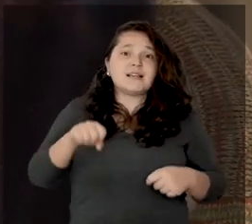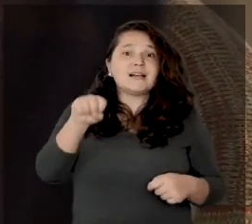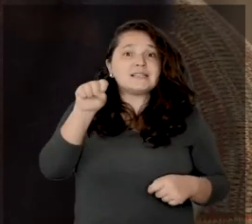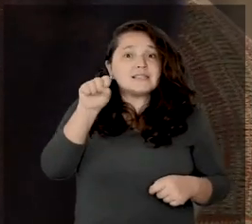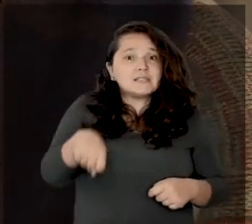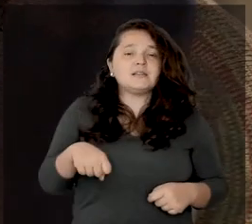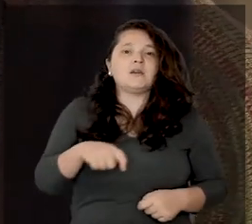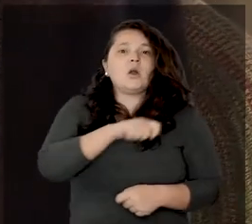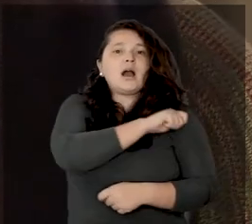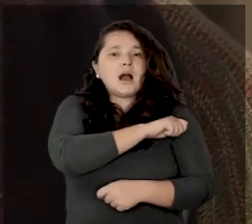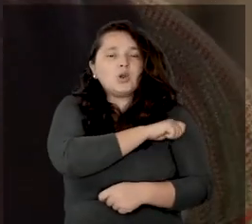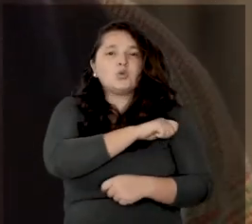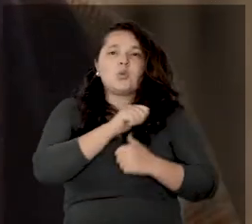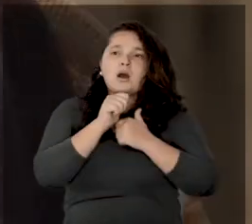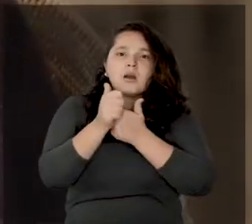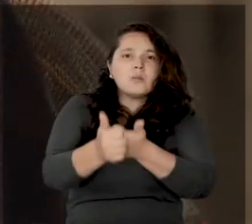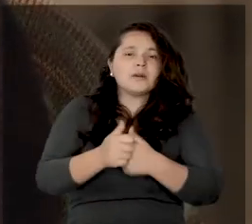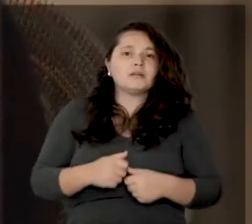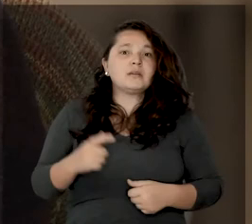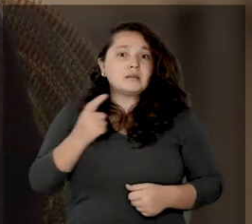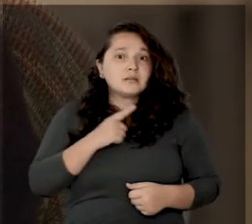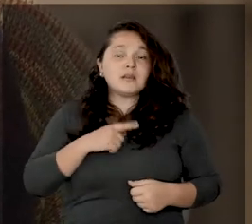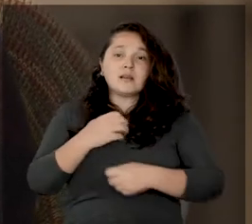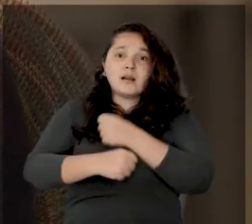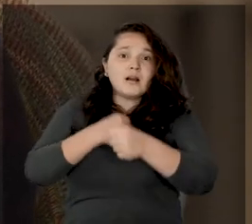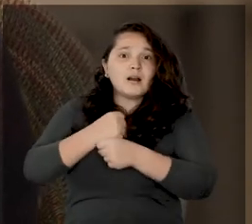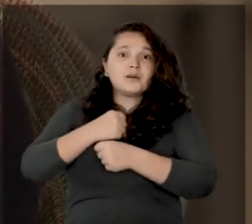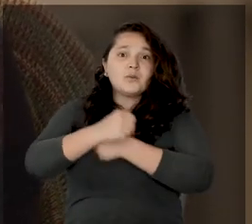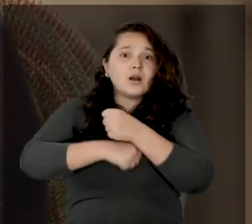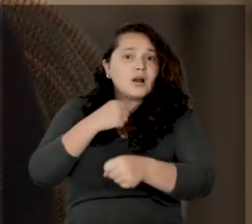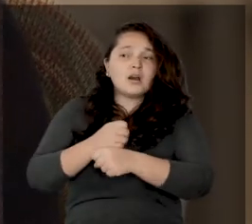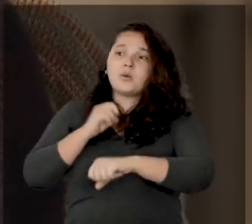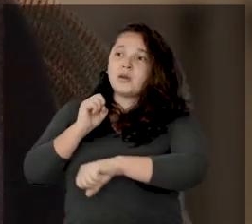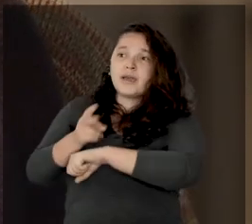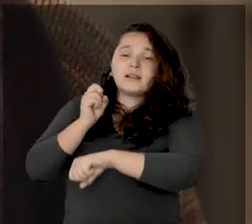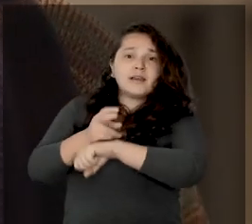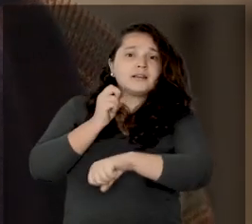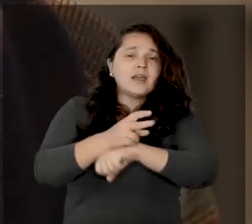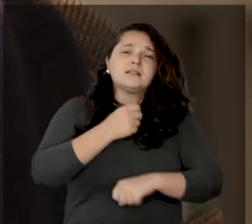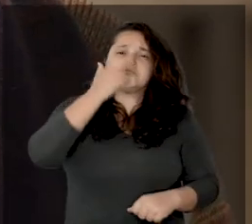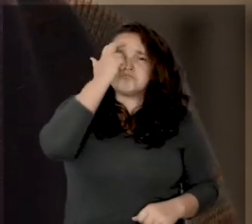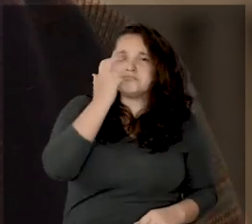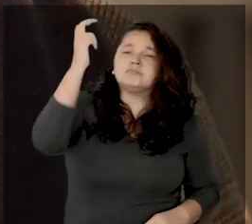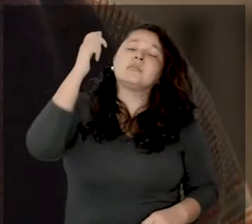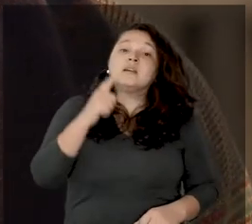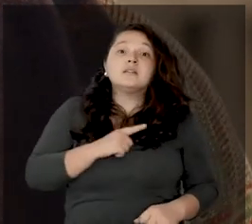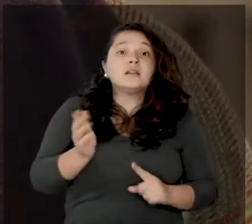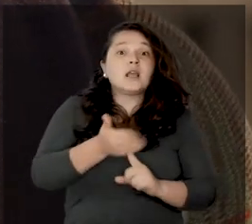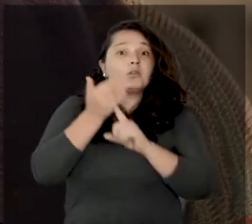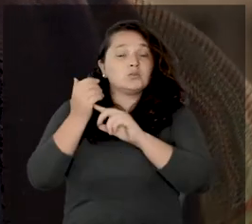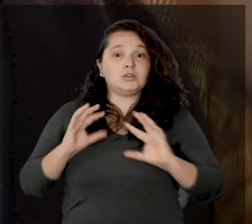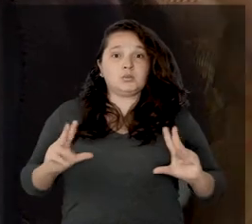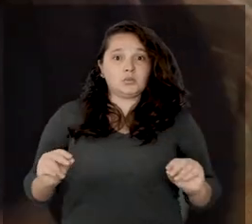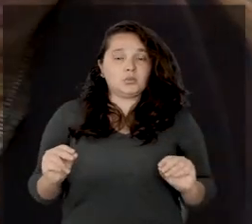né? Todo ano entra um monte de menino lá, tudo com as melhores intenções, né? Meninos inteligentíssimos, afiados com a tecnologia, com o mundo e tal. E se a